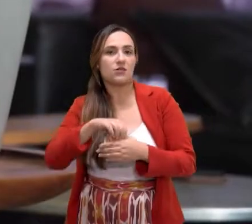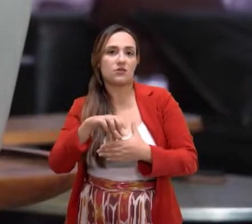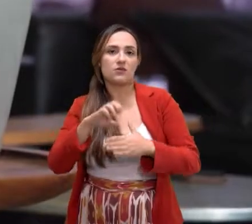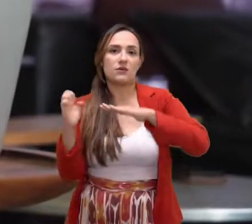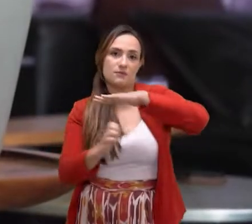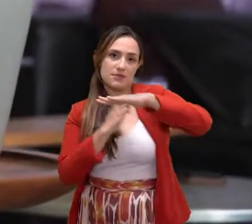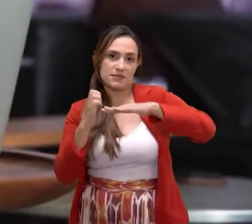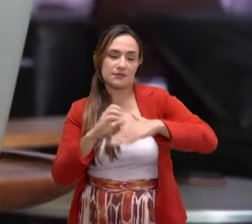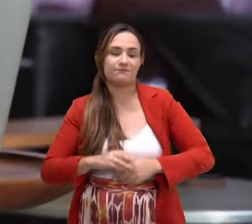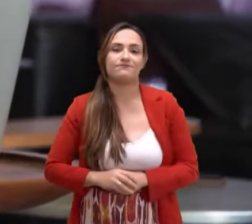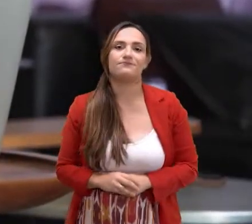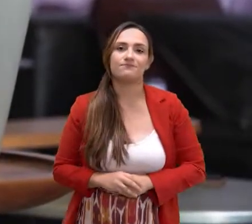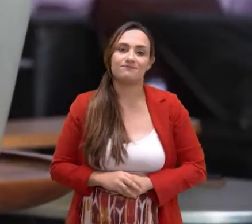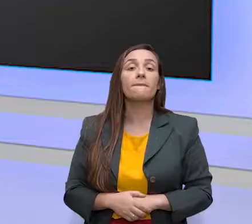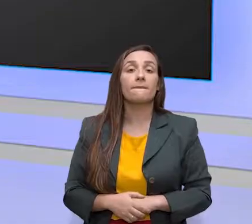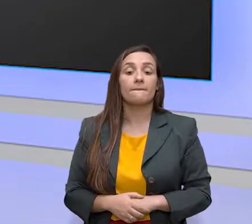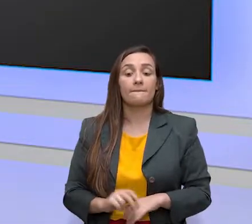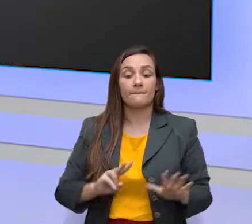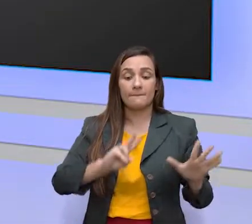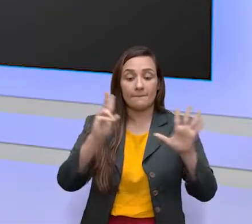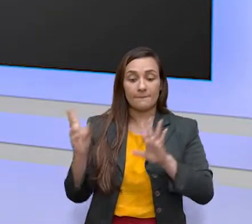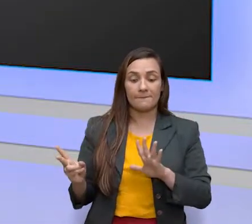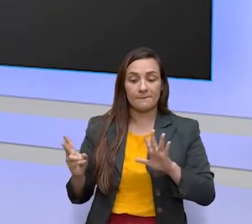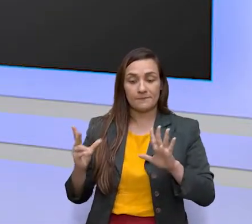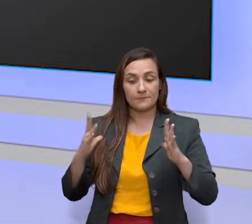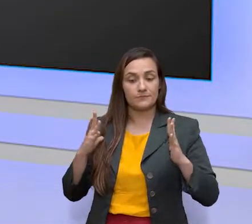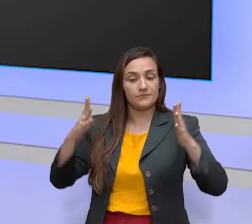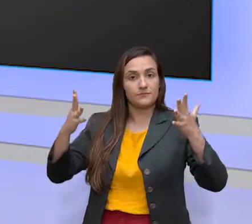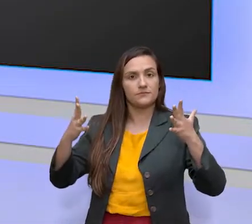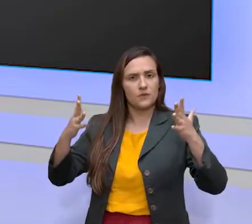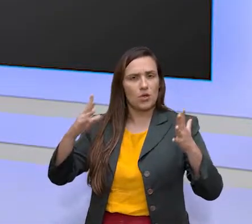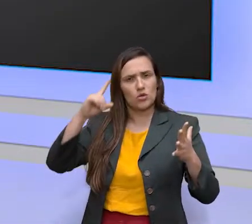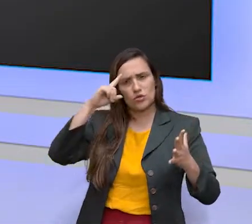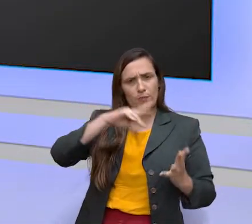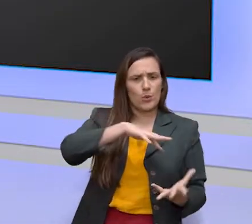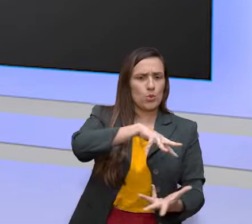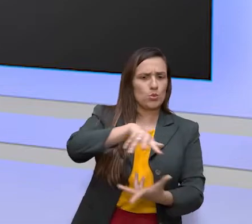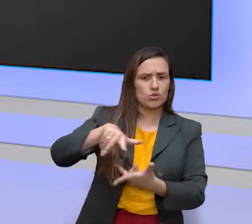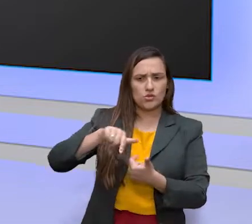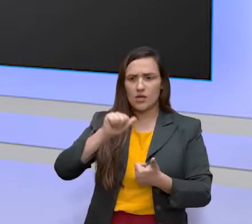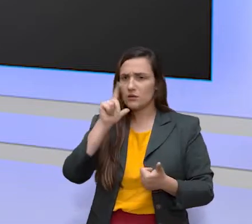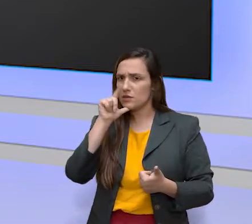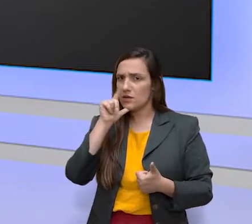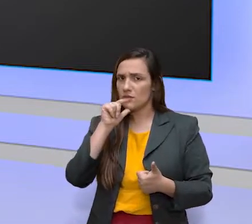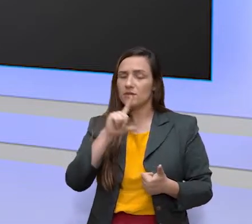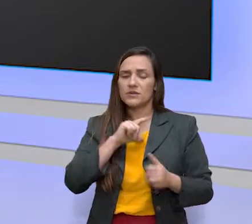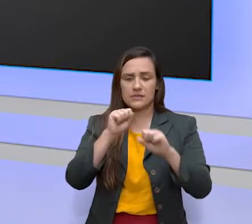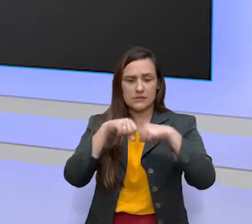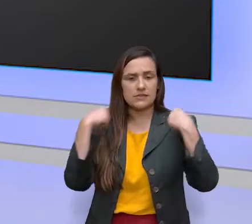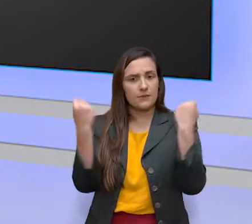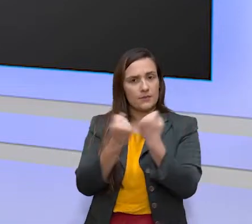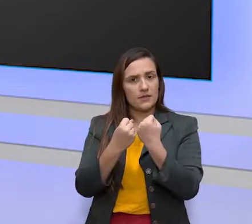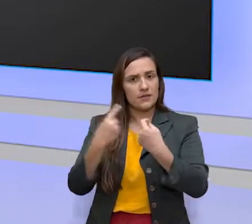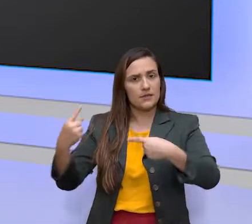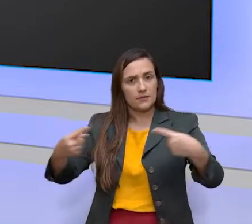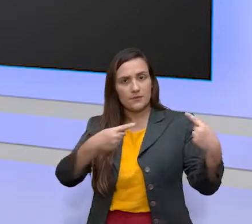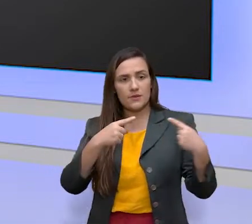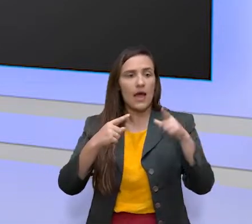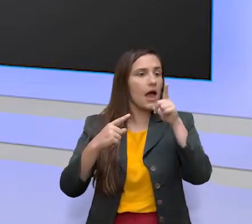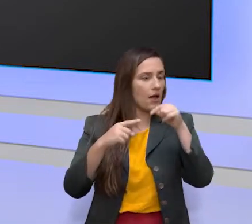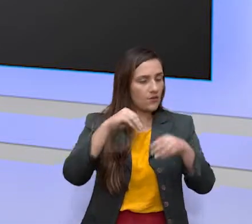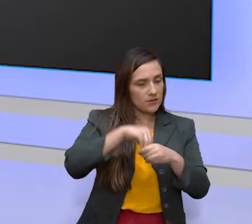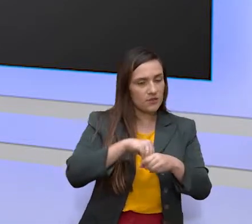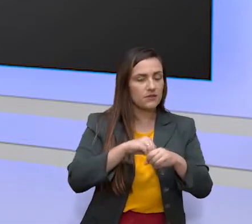feminino em cargos de liderança. Na semana em que se comemorou o Dia Mundial da Água, seminário na Alemes